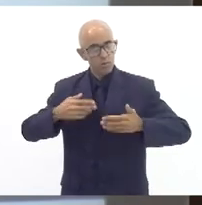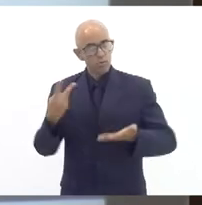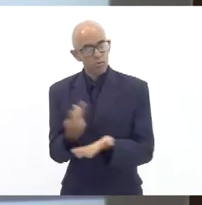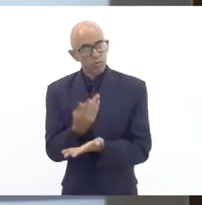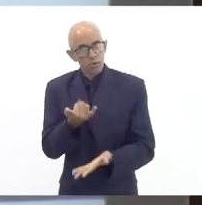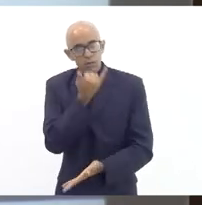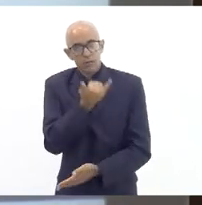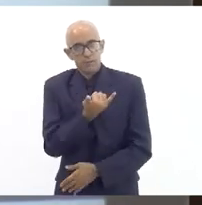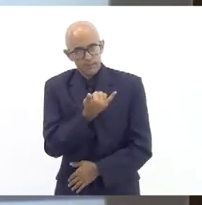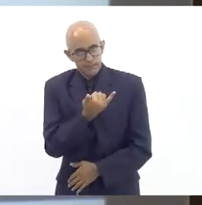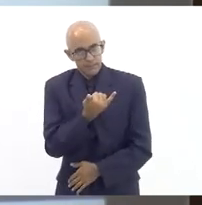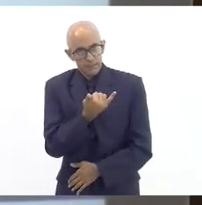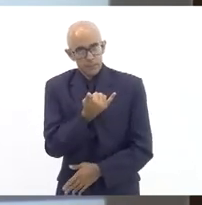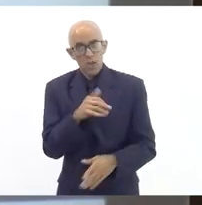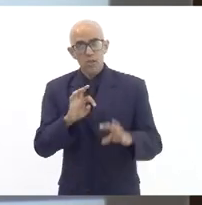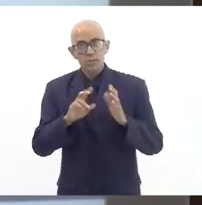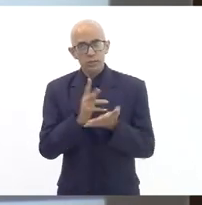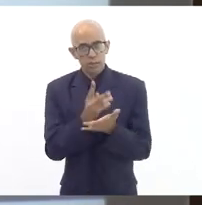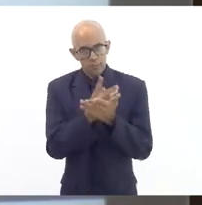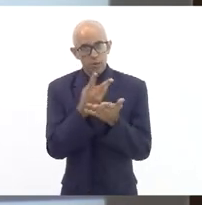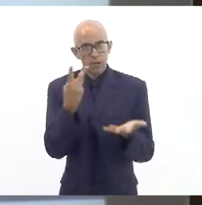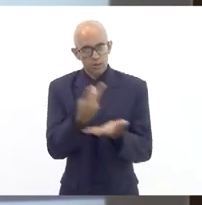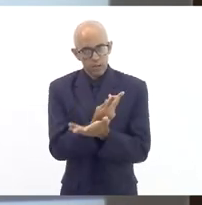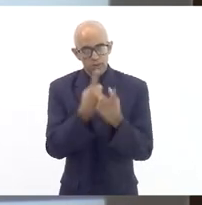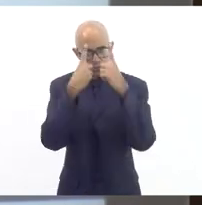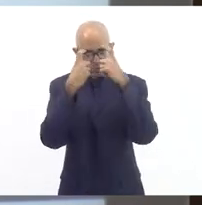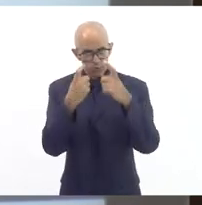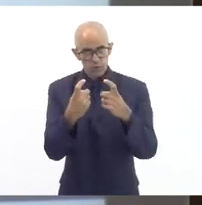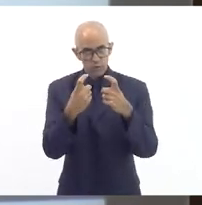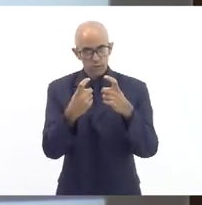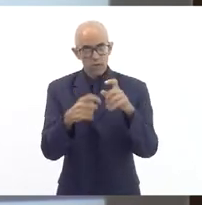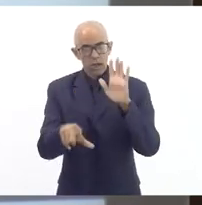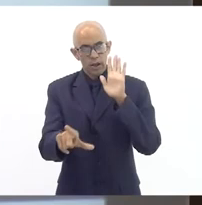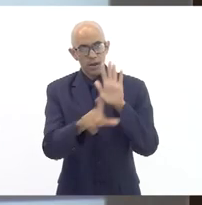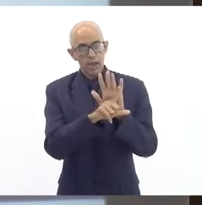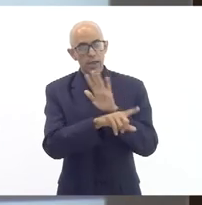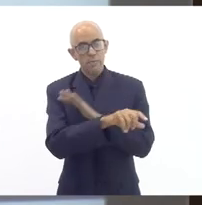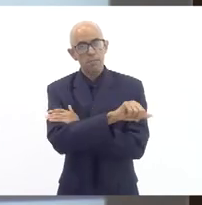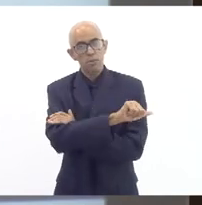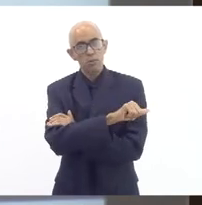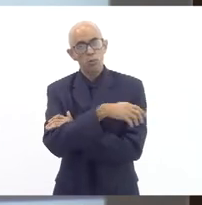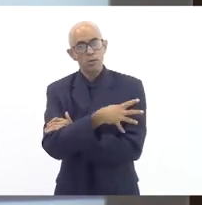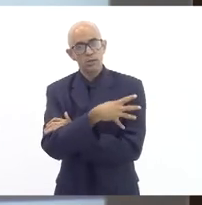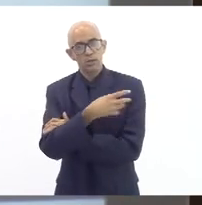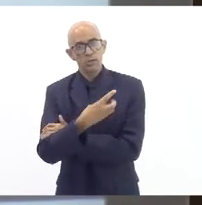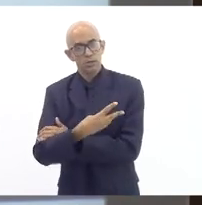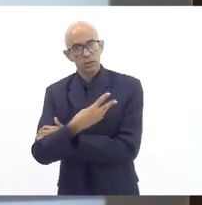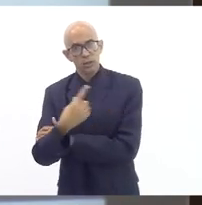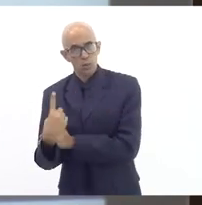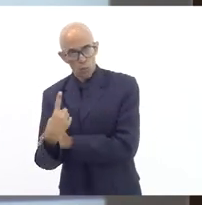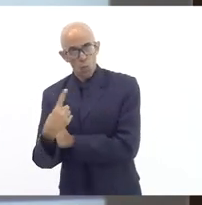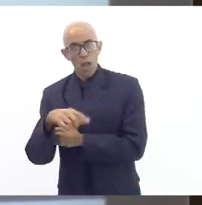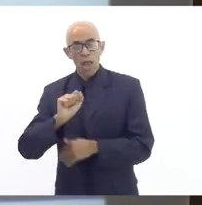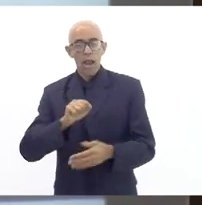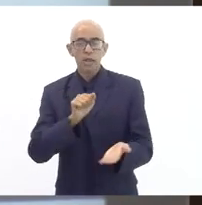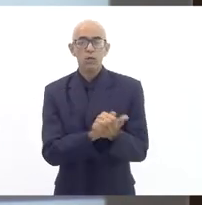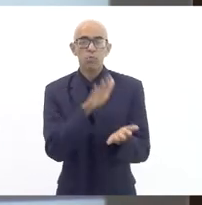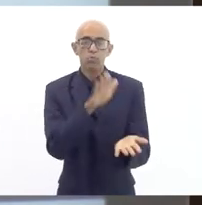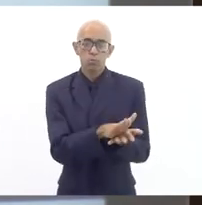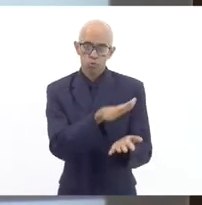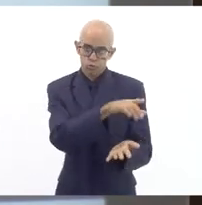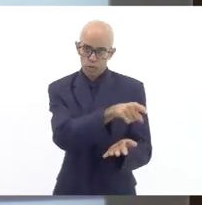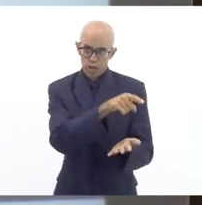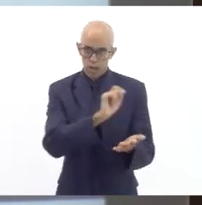ocorrência violenta está tipificado na lei, na resolução 1431, a Supervia inclusive, ela é multada quando